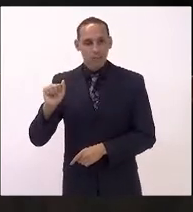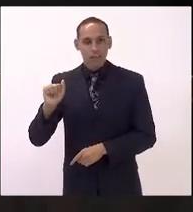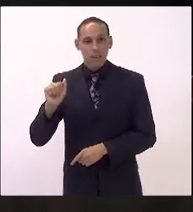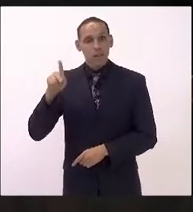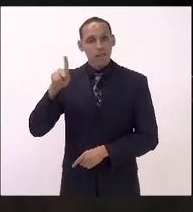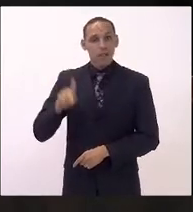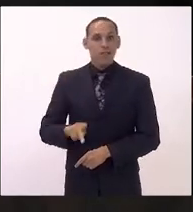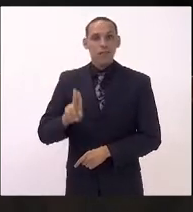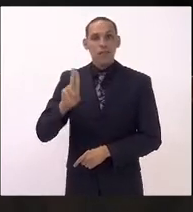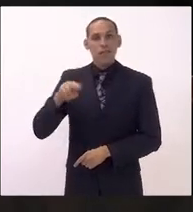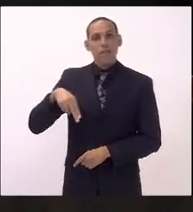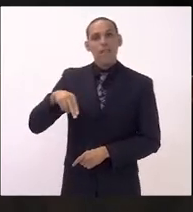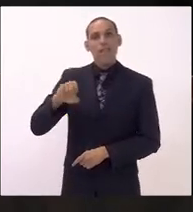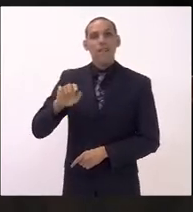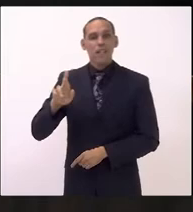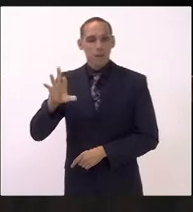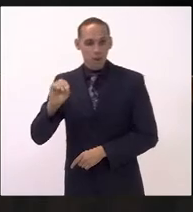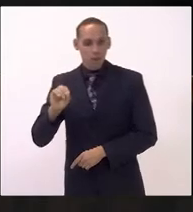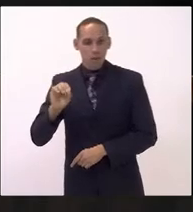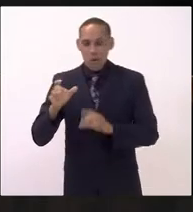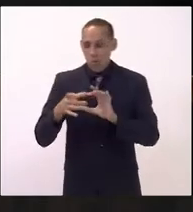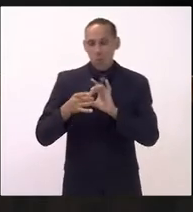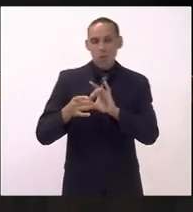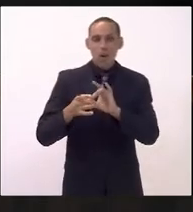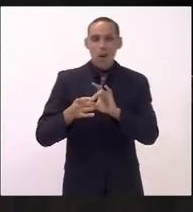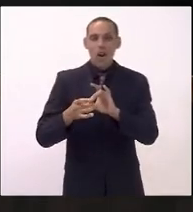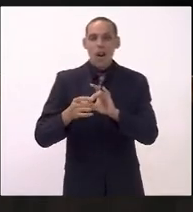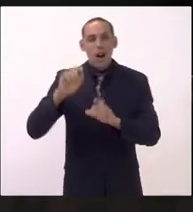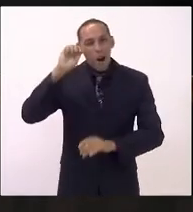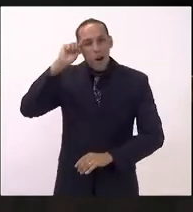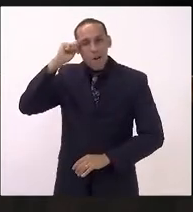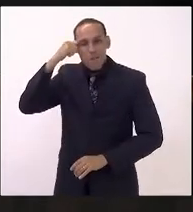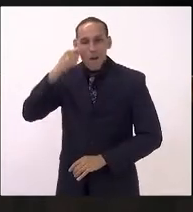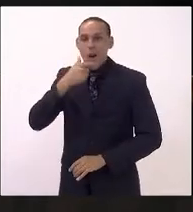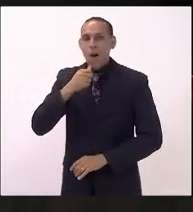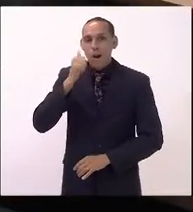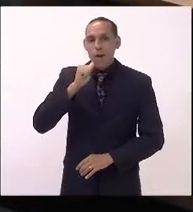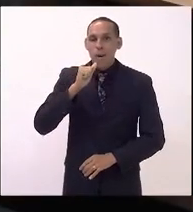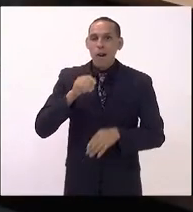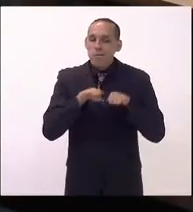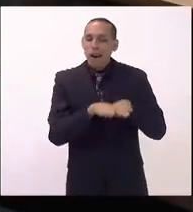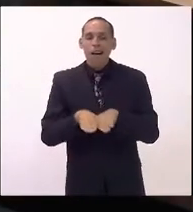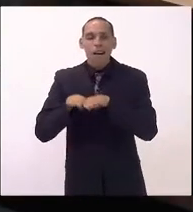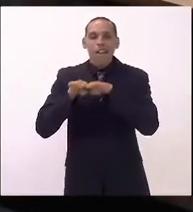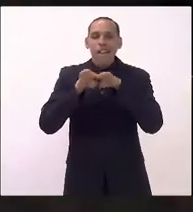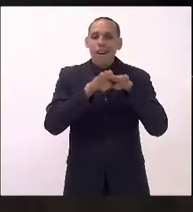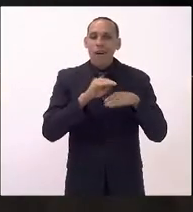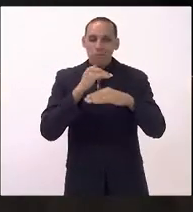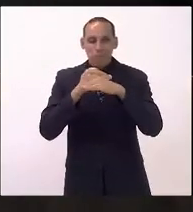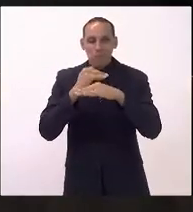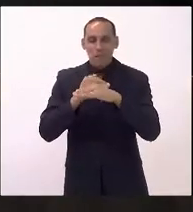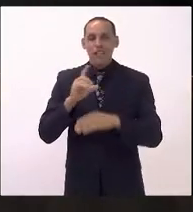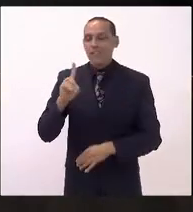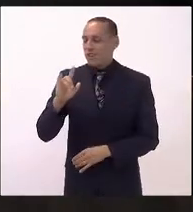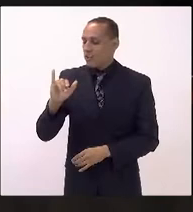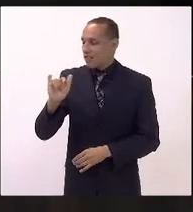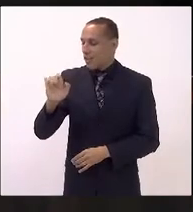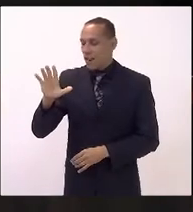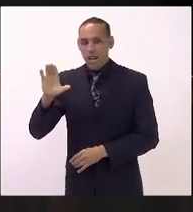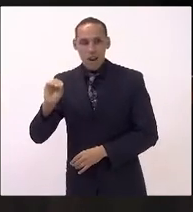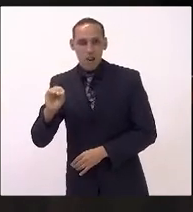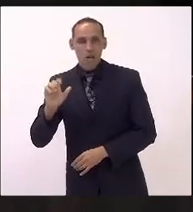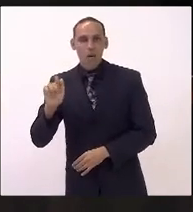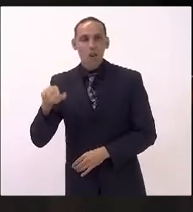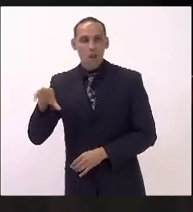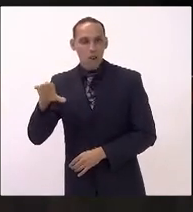da UNEGRO, União das Negras e Negros pela Igualdade, de Diego Gomes de Oliveira, presidente